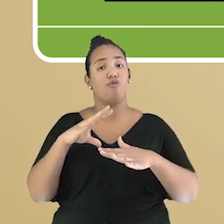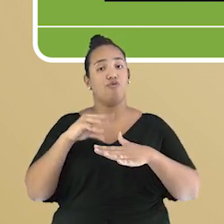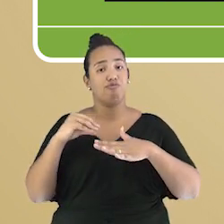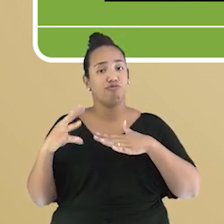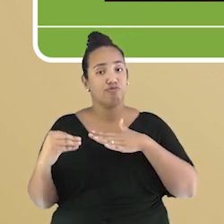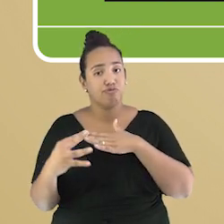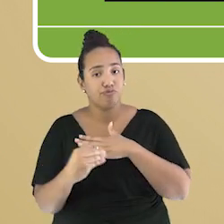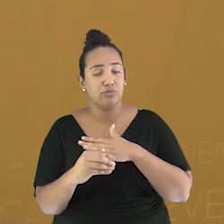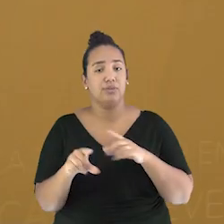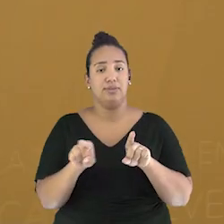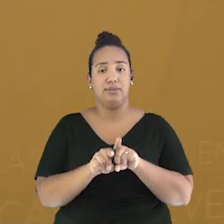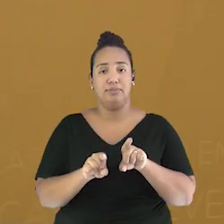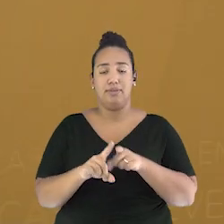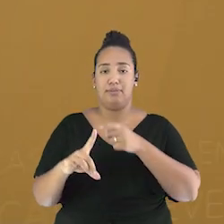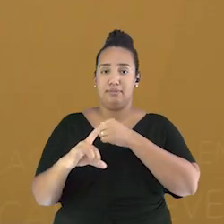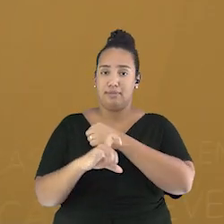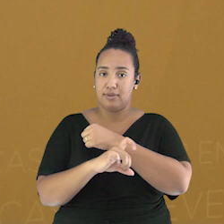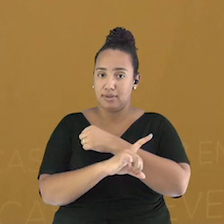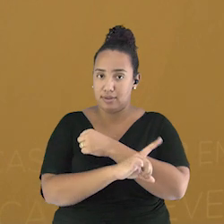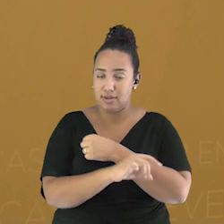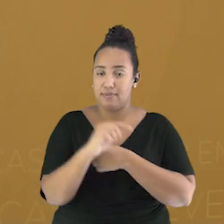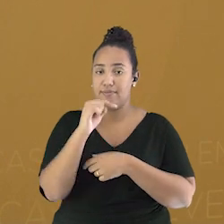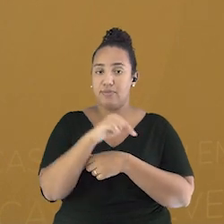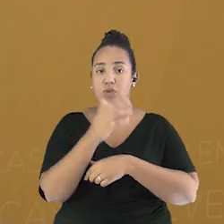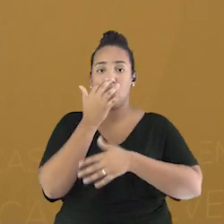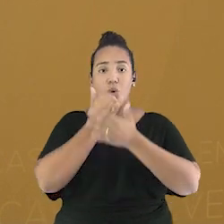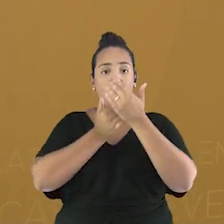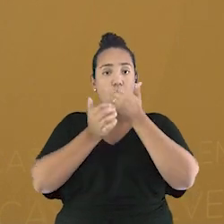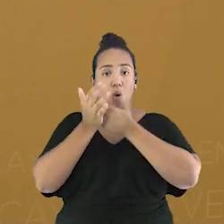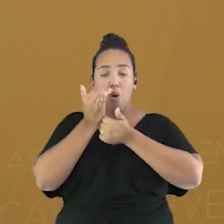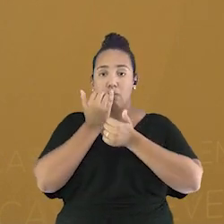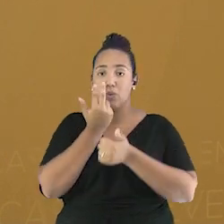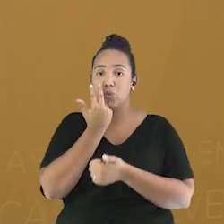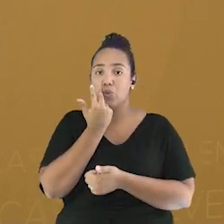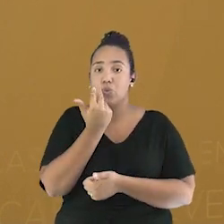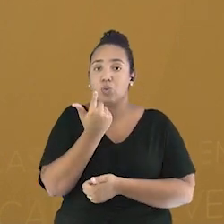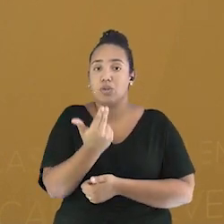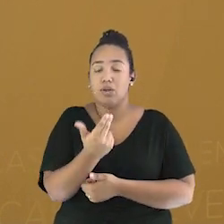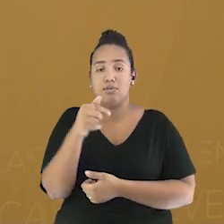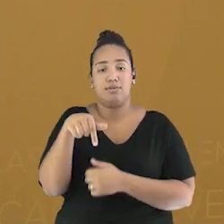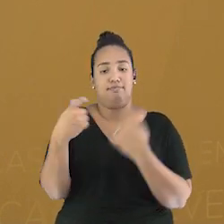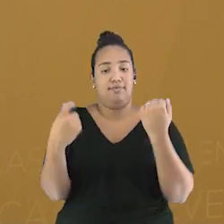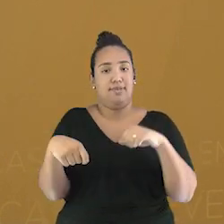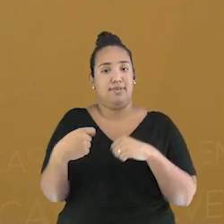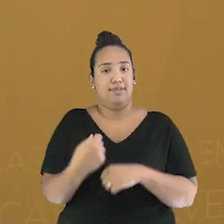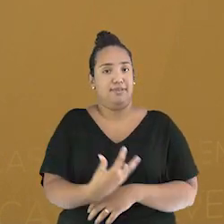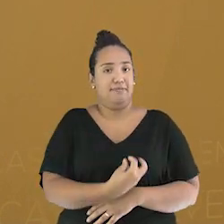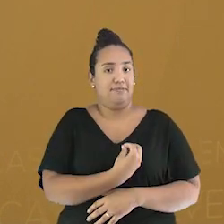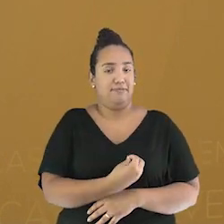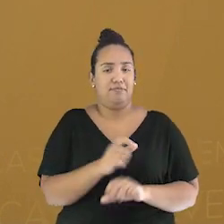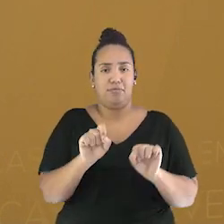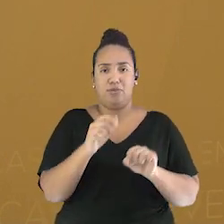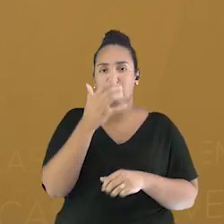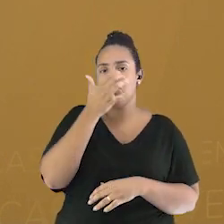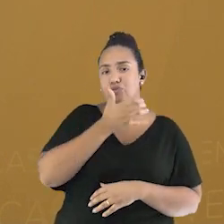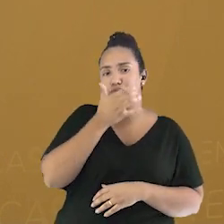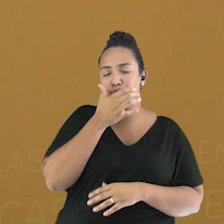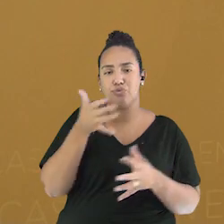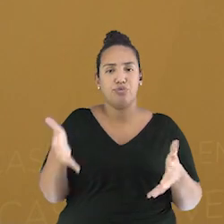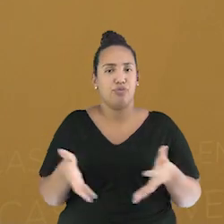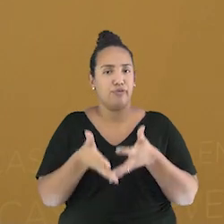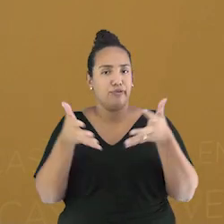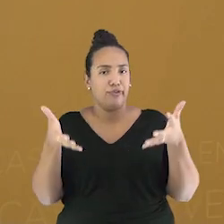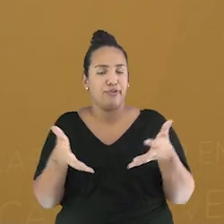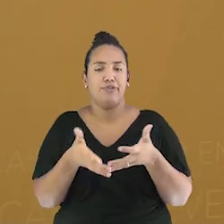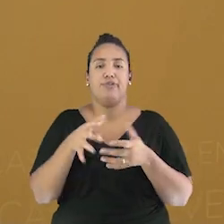Eles digerem e eles consomem os nutrientes que precisam para viver, seja pela fruta, o legume, a carne e